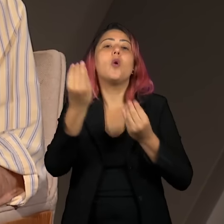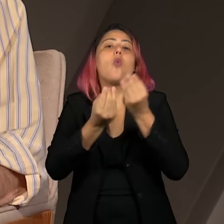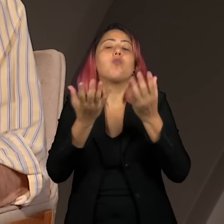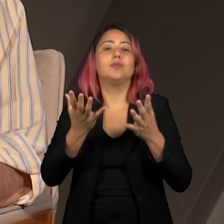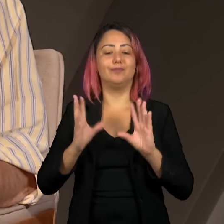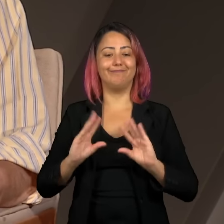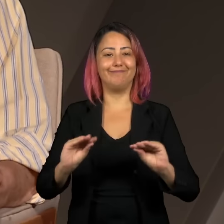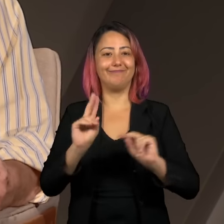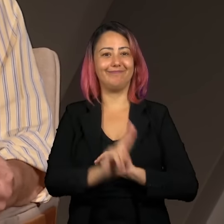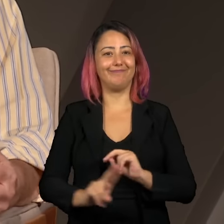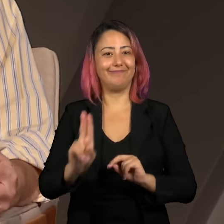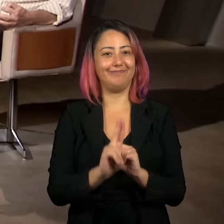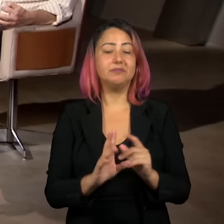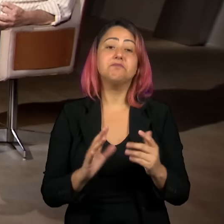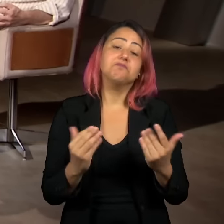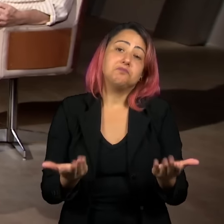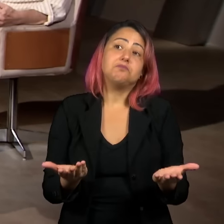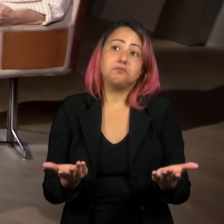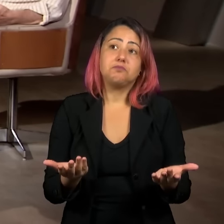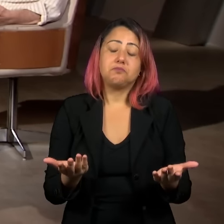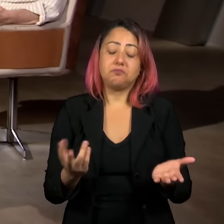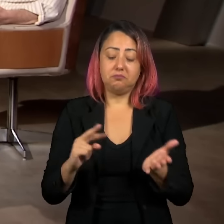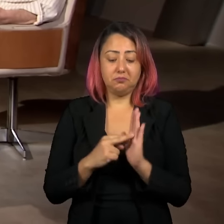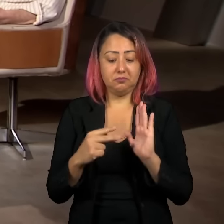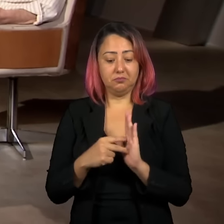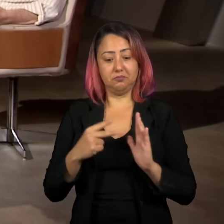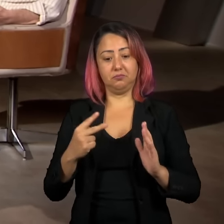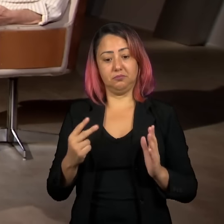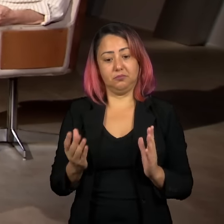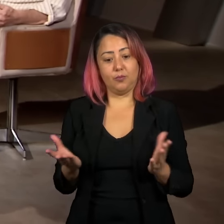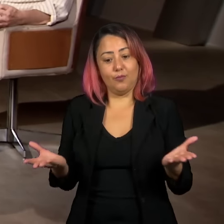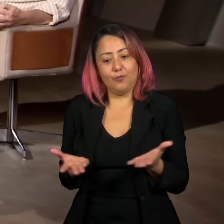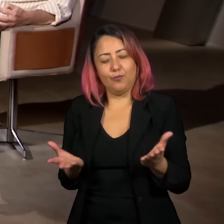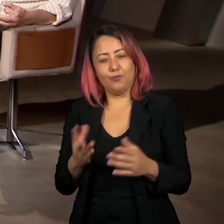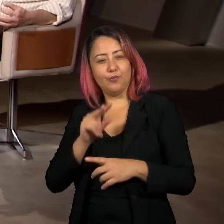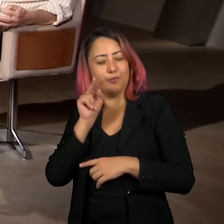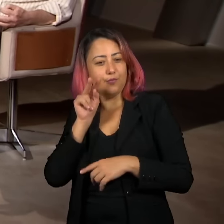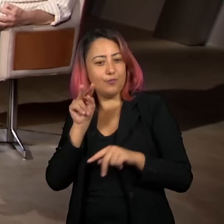despreparados então não me surpreende da gente ver hoje professores